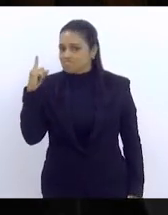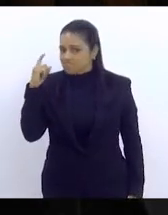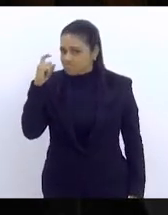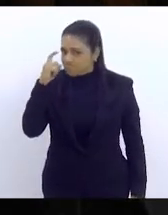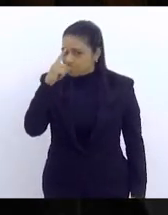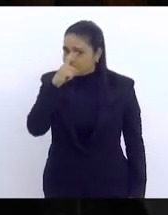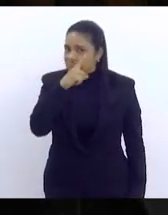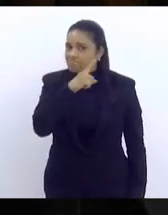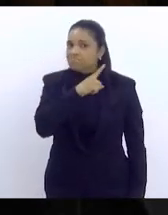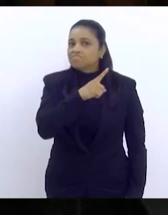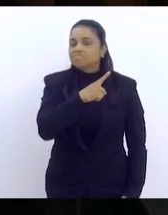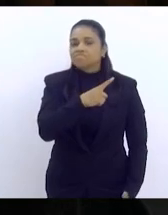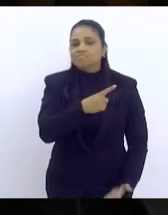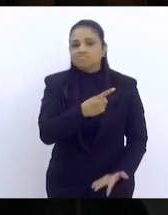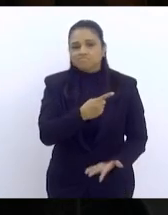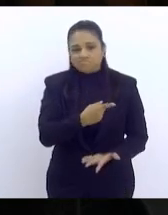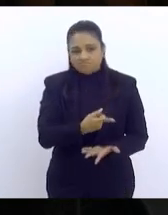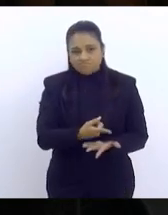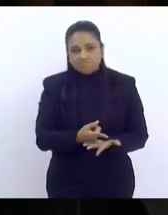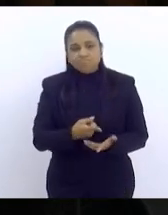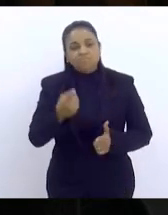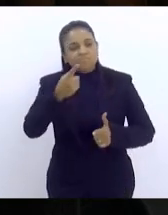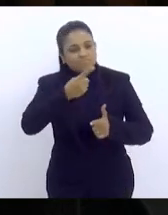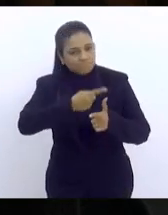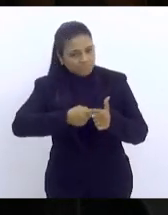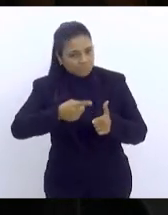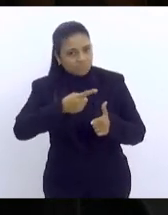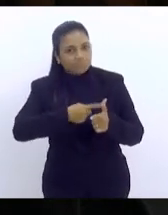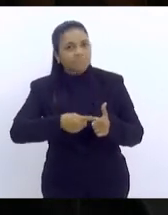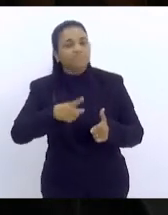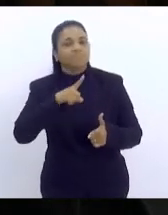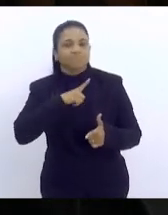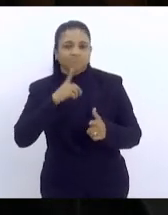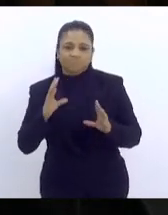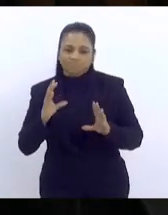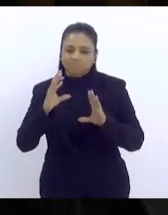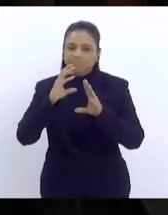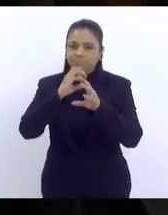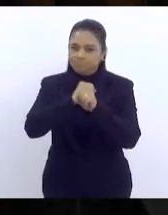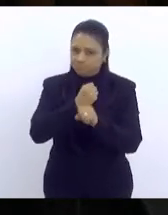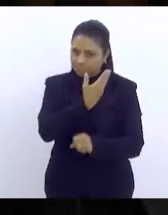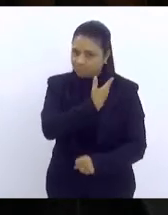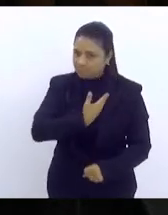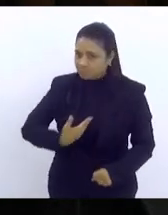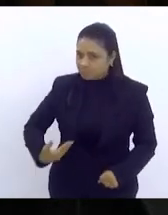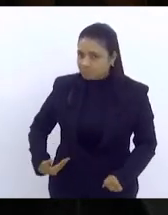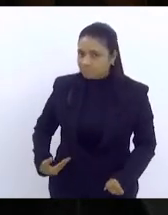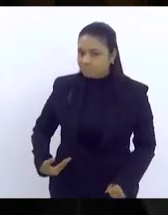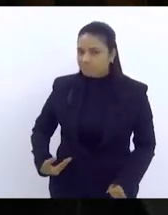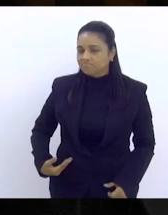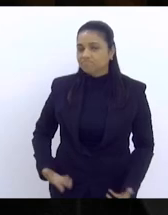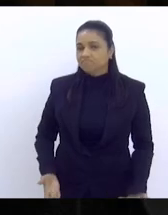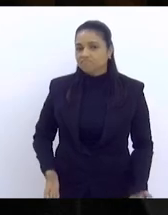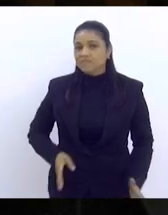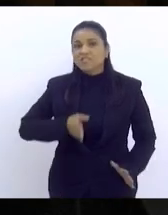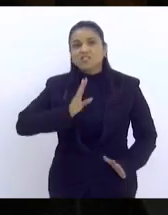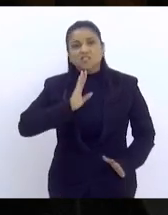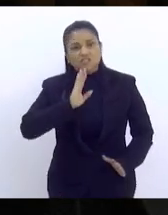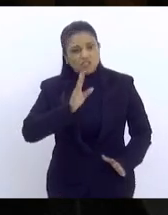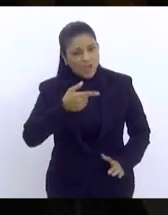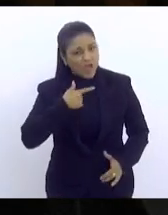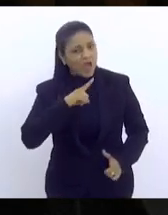que vai trazer problemas as contas públicas já está